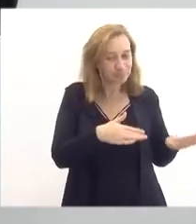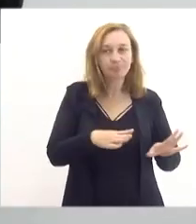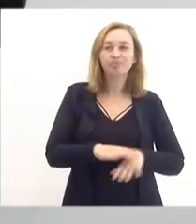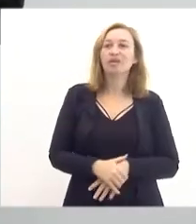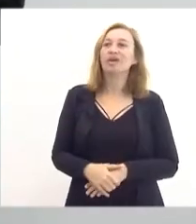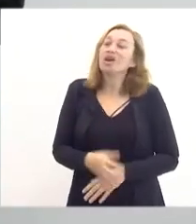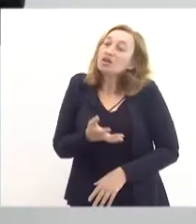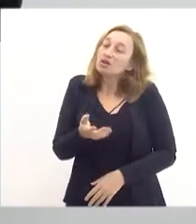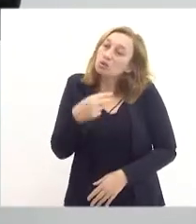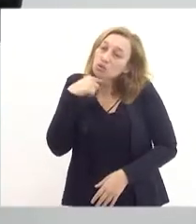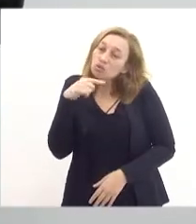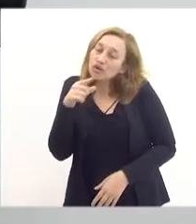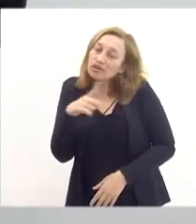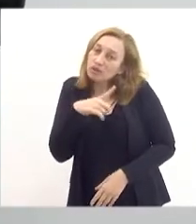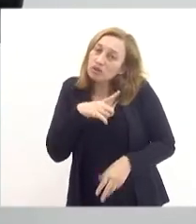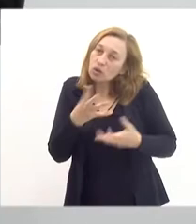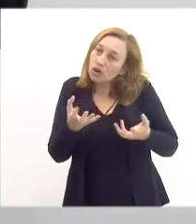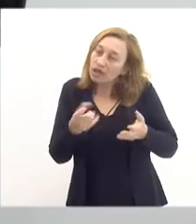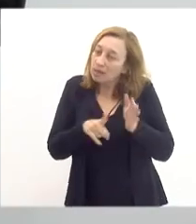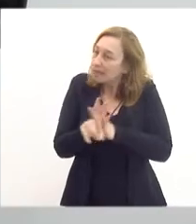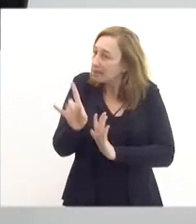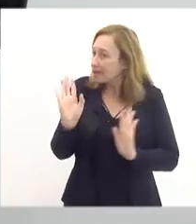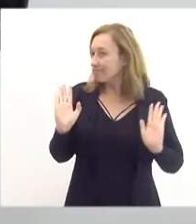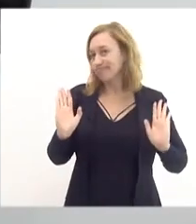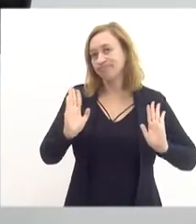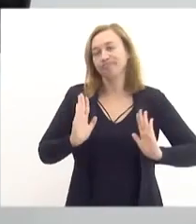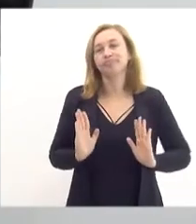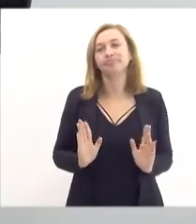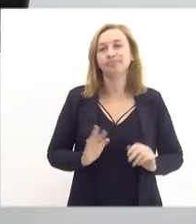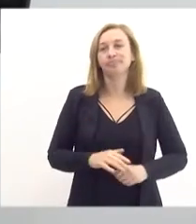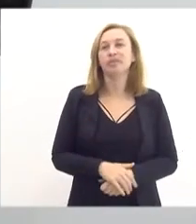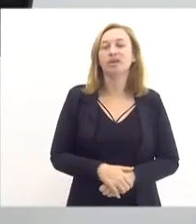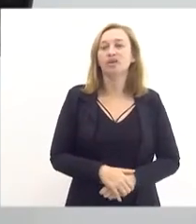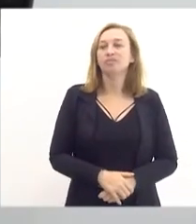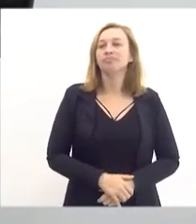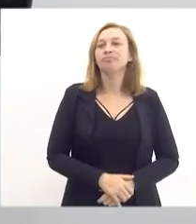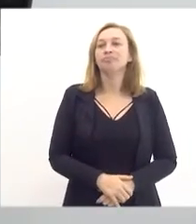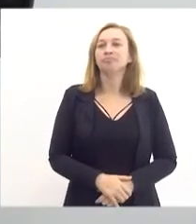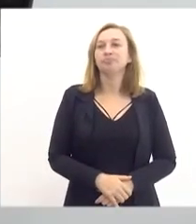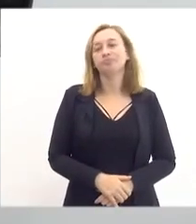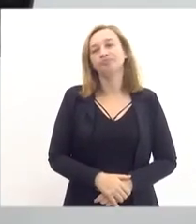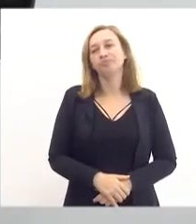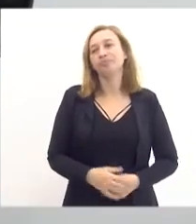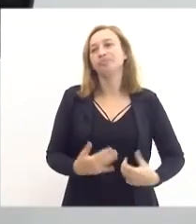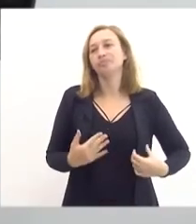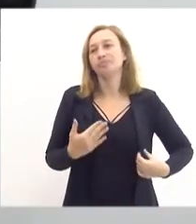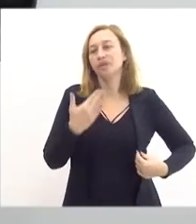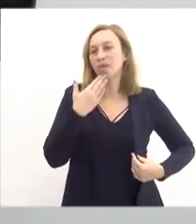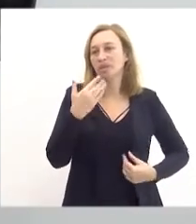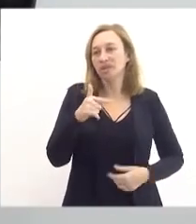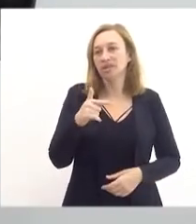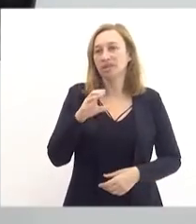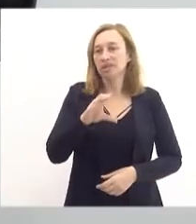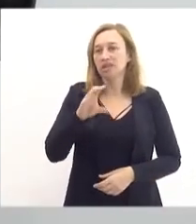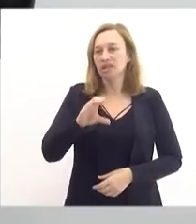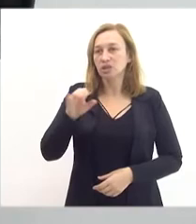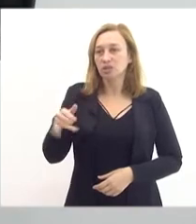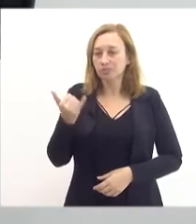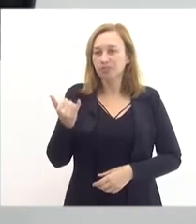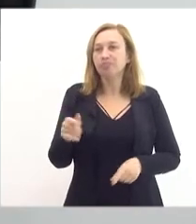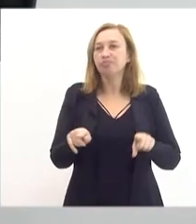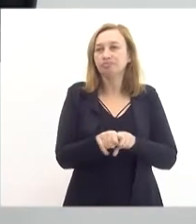eu tenho essa dúvida, então, se caberia ou não, porque a gente vai ter que sugerir aqui à CCJ e